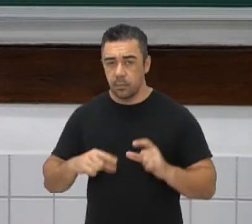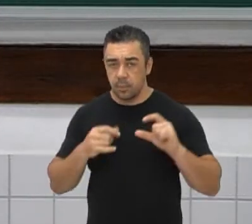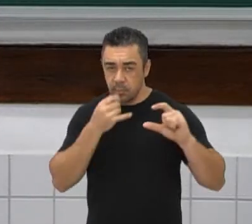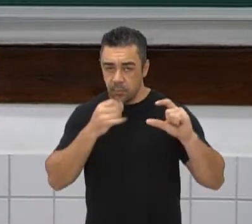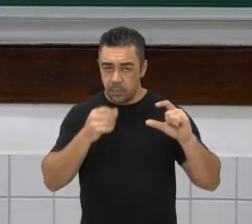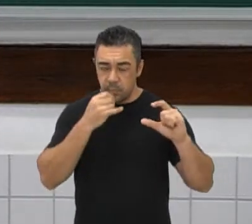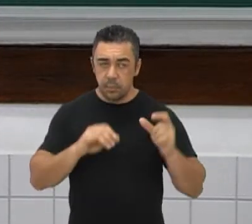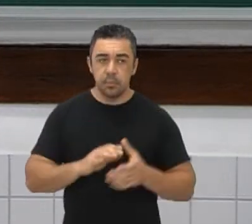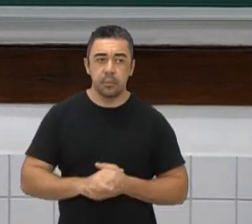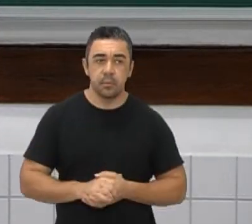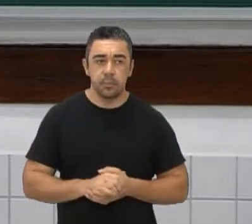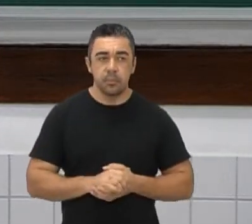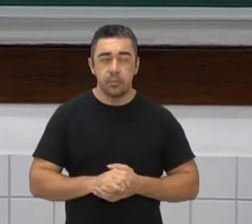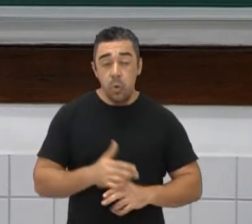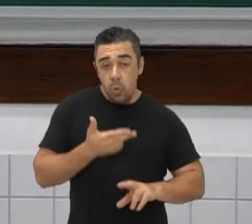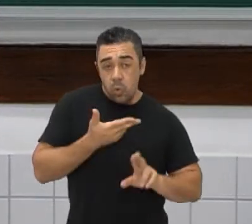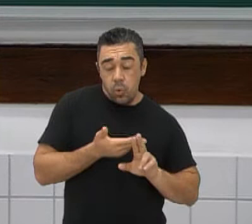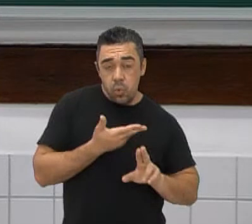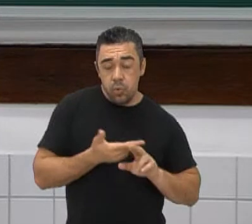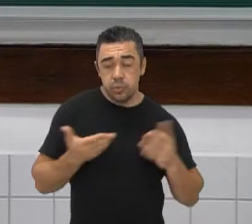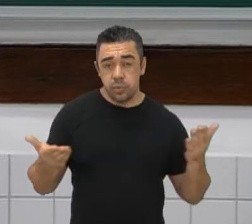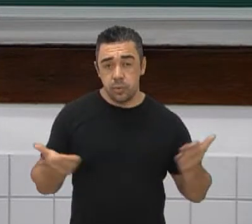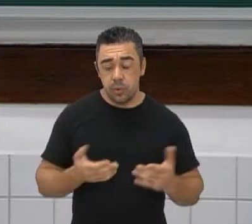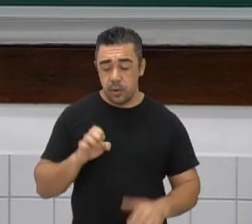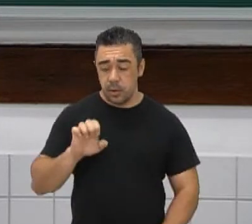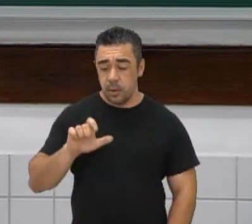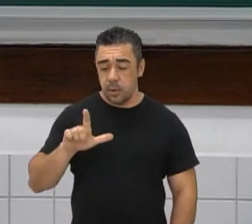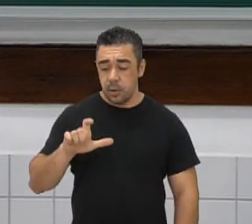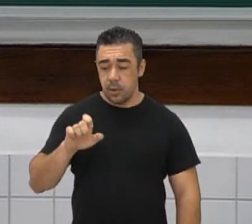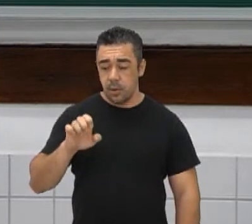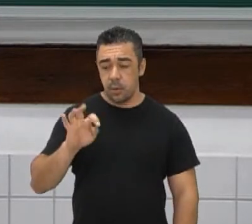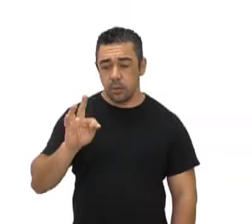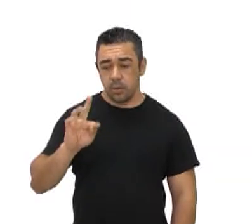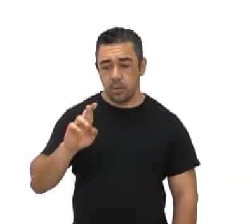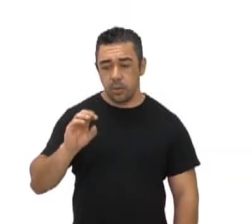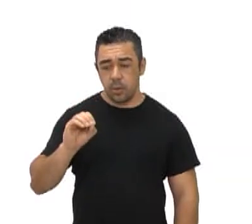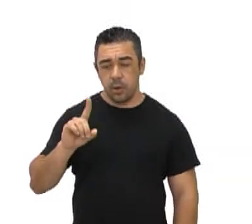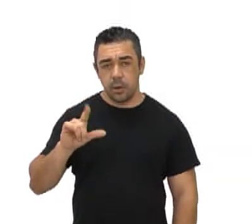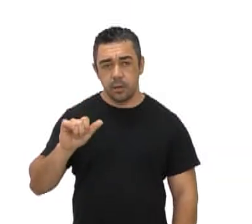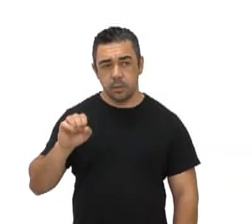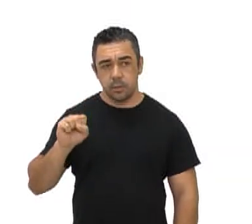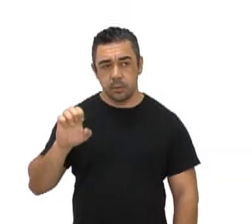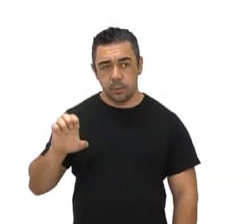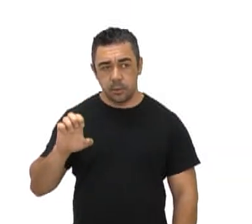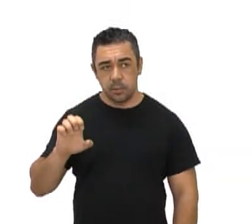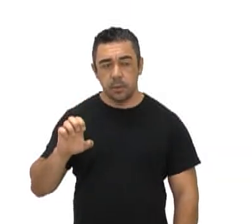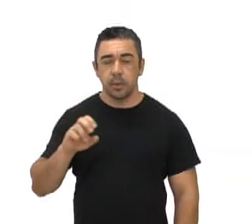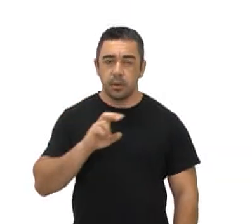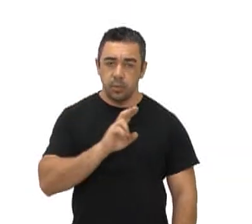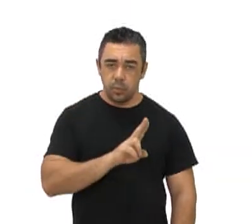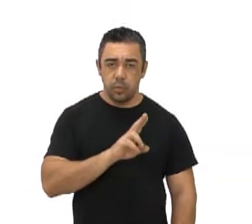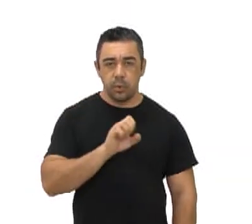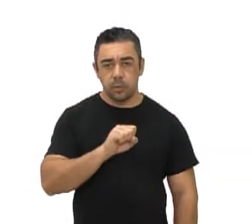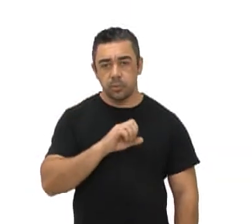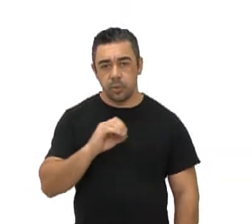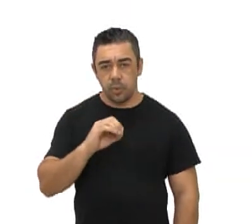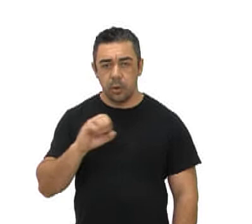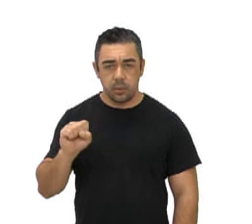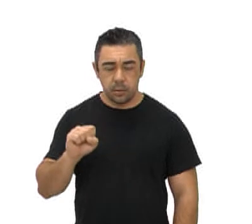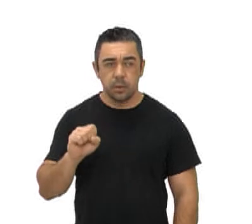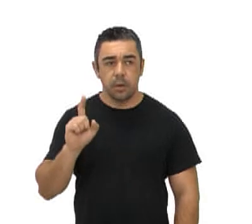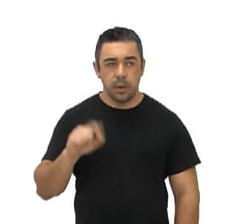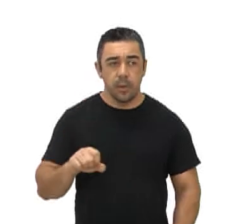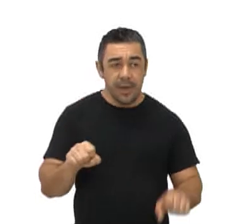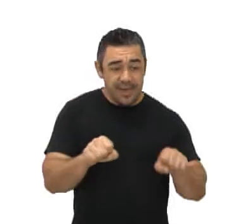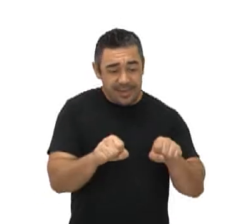pilhas. Vamos falar um pouquinho então agora sobre eletrólise, tá? Então, a eletrólise, como o nome já diz, é uma quebra, uma